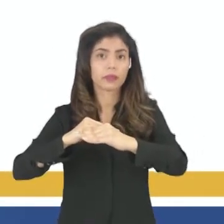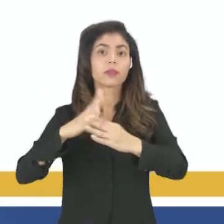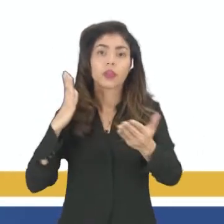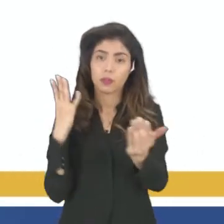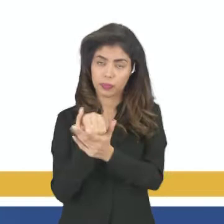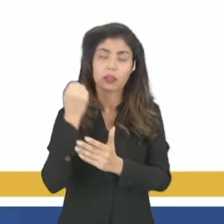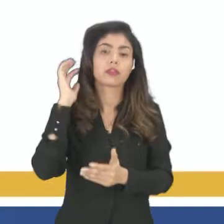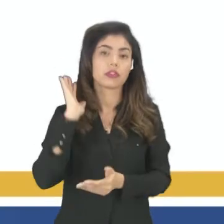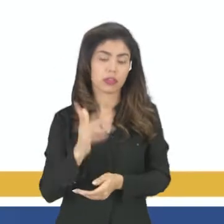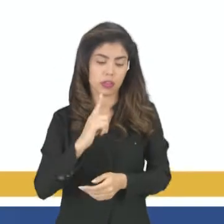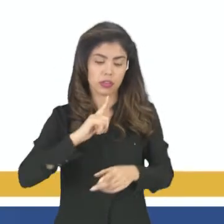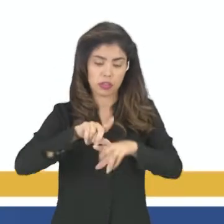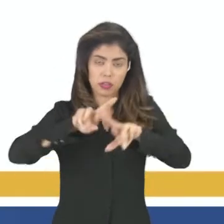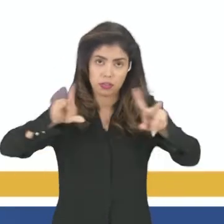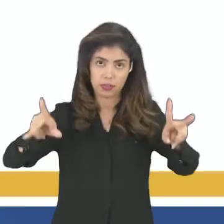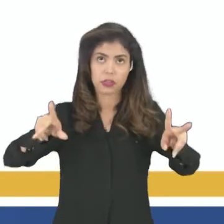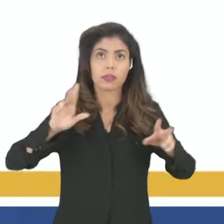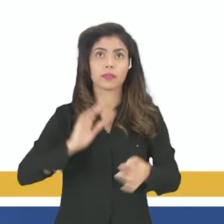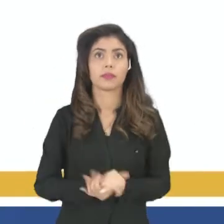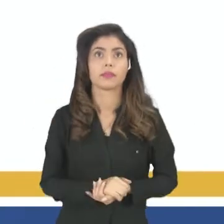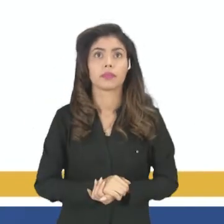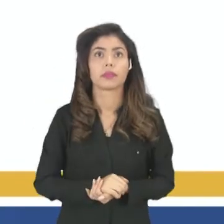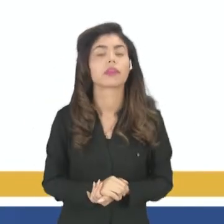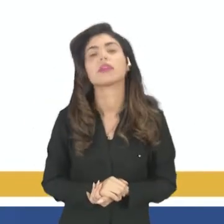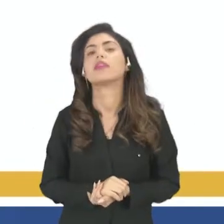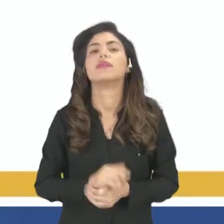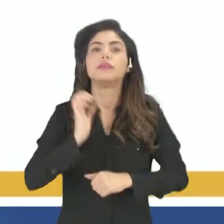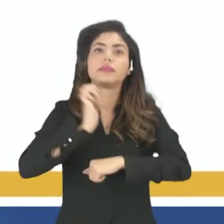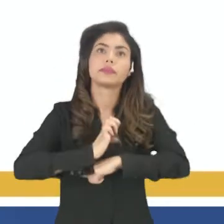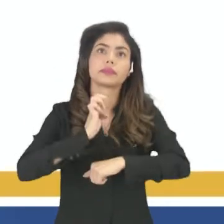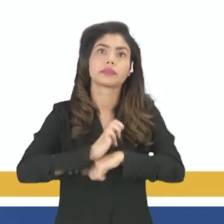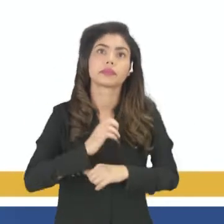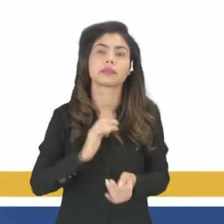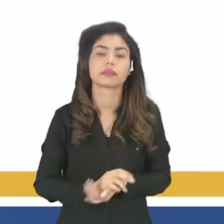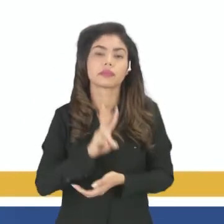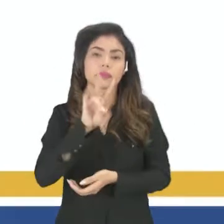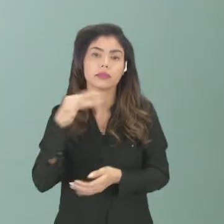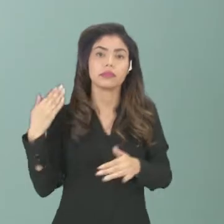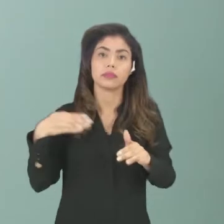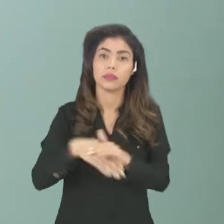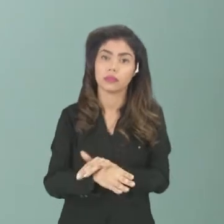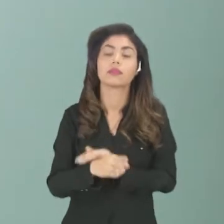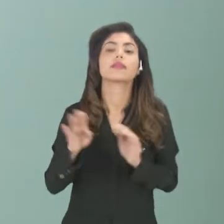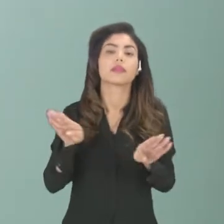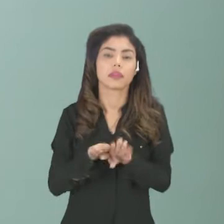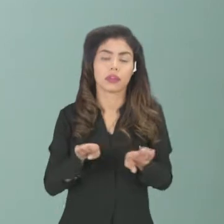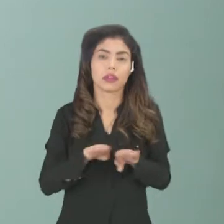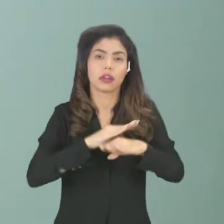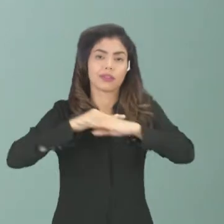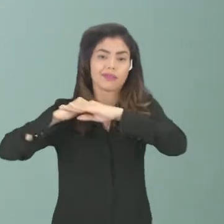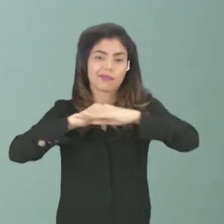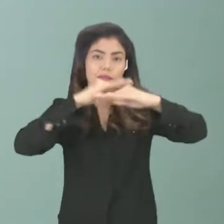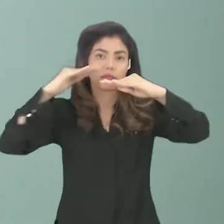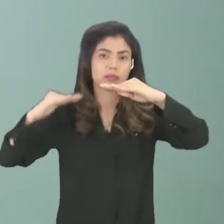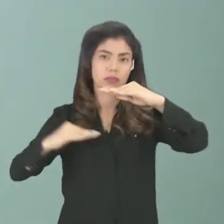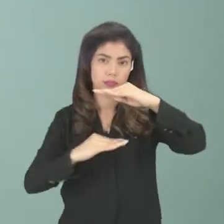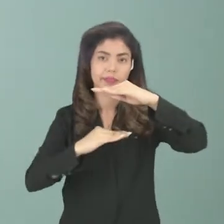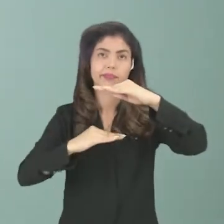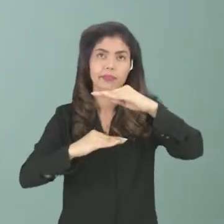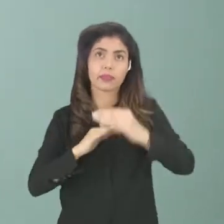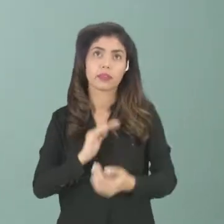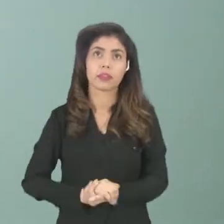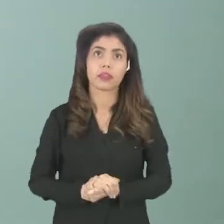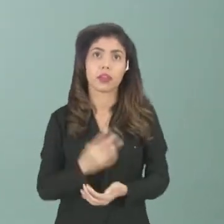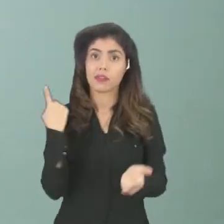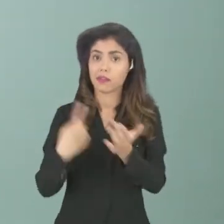da terra, já criou a diferenciação, cria o Estado e o Estado vai perpetuar a desigualdade. E, no entanto,